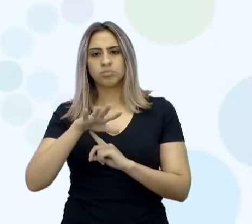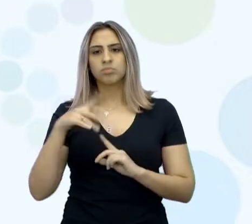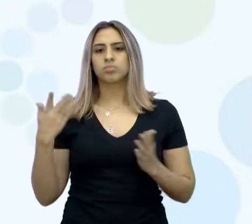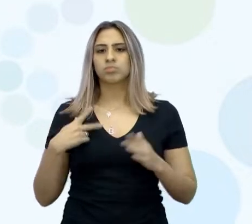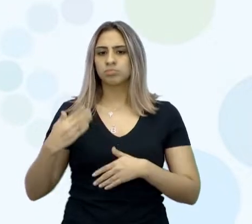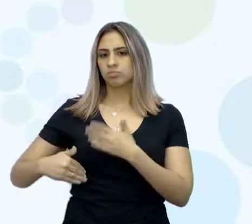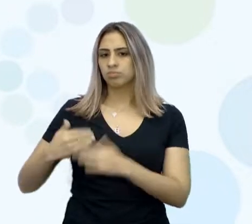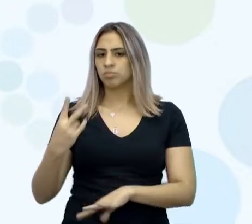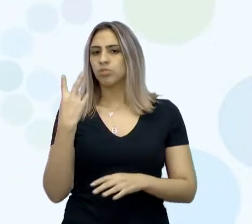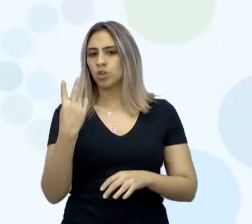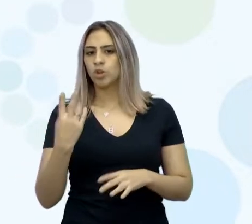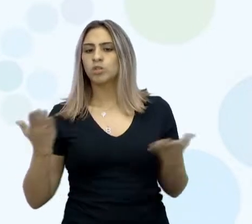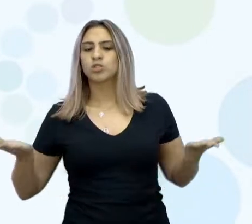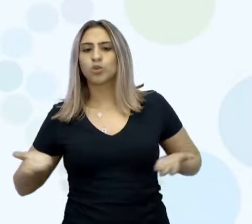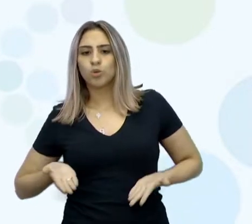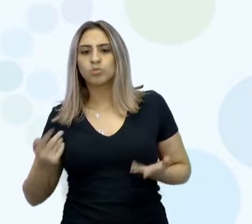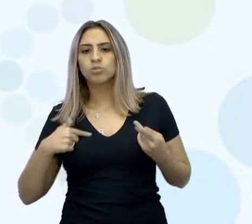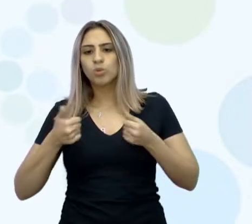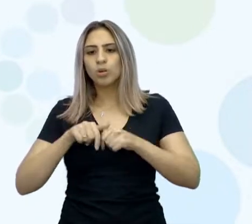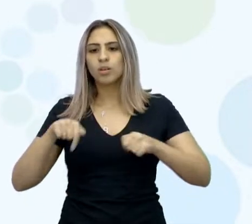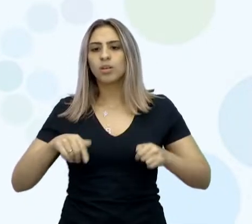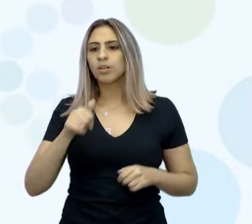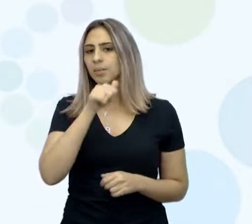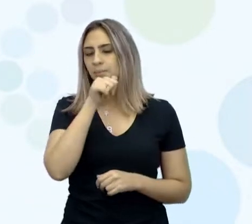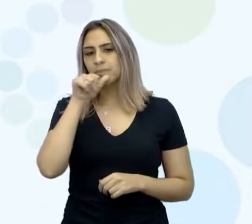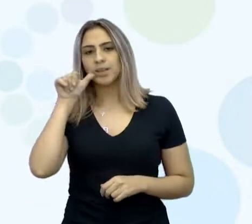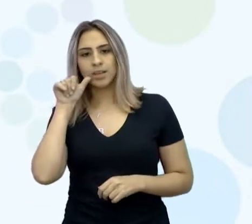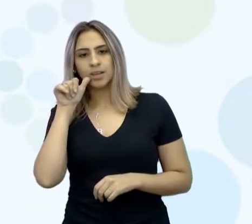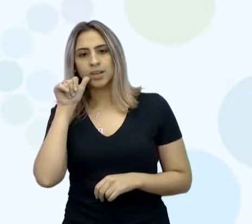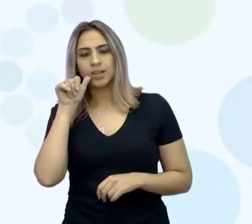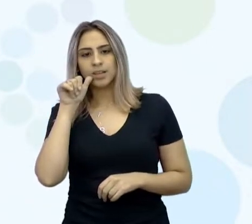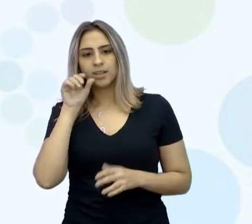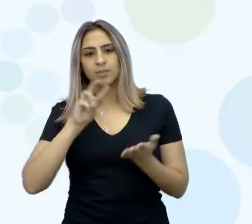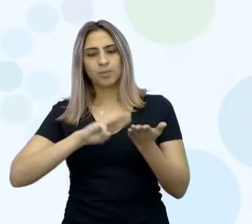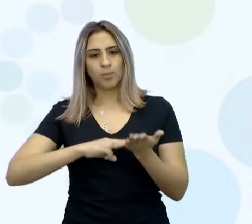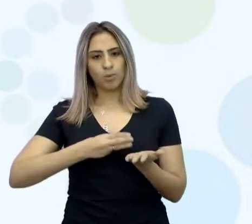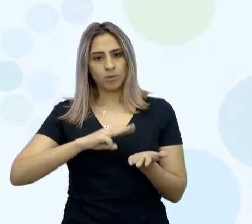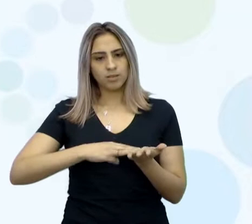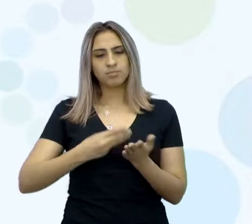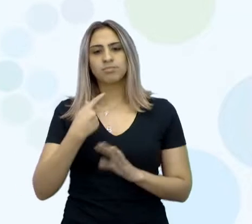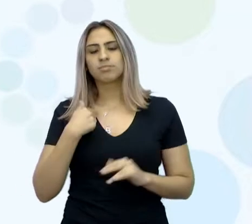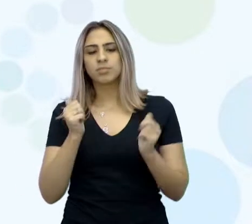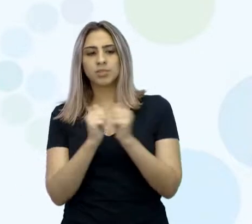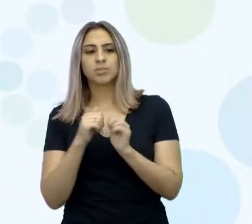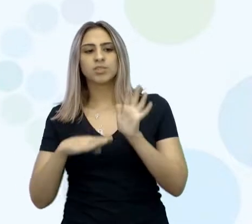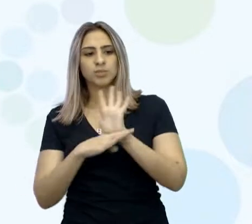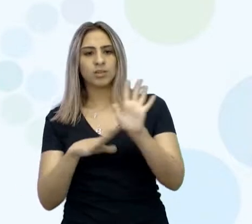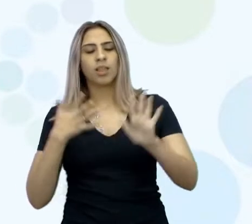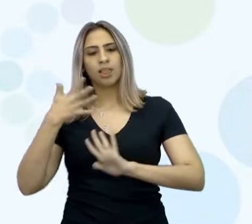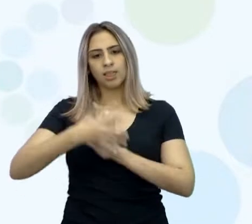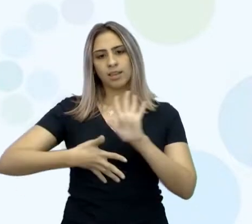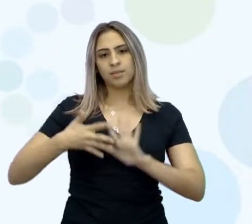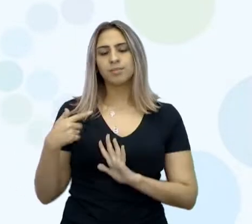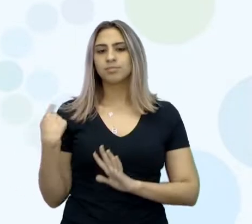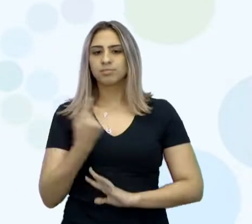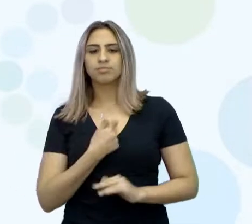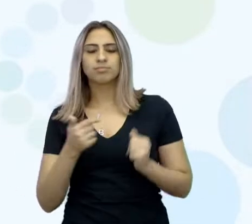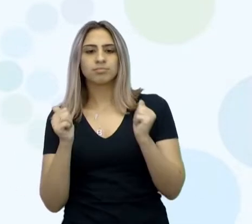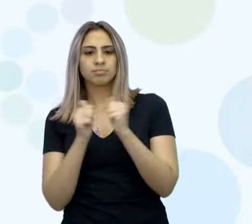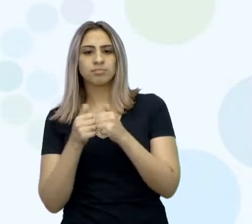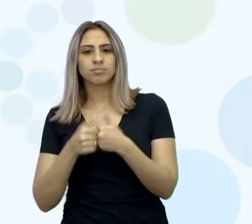desenvolvimento 2 e hoje aqui eu estarei com a Bianca e o Moésio que vão estar me ajudando na Libras. Então nós estamos no